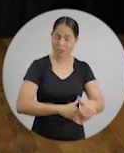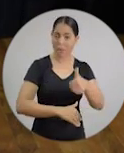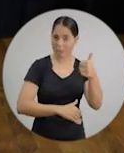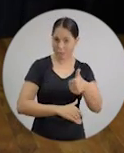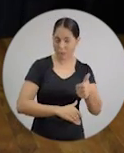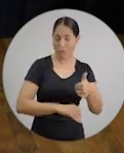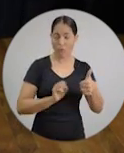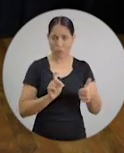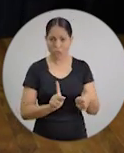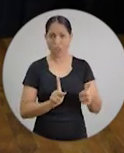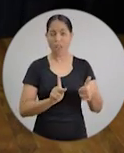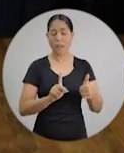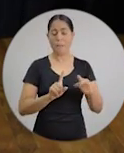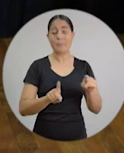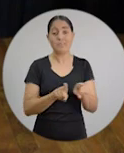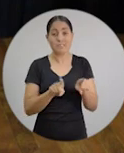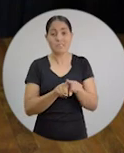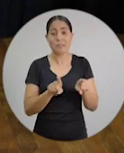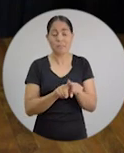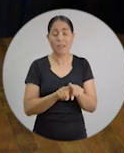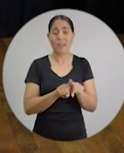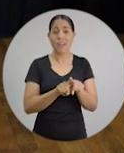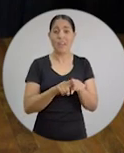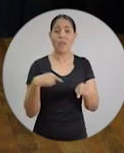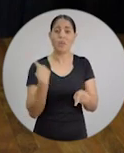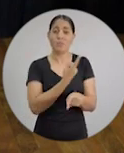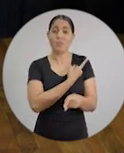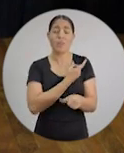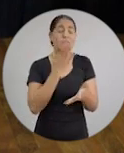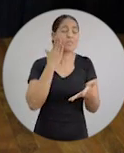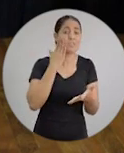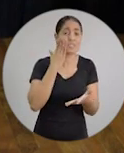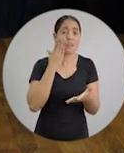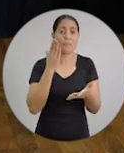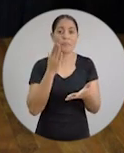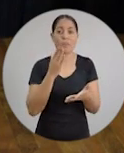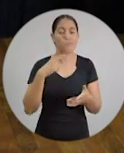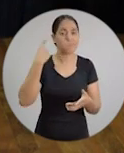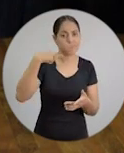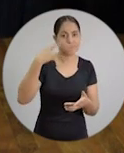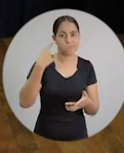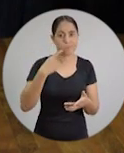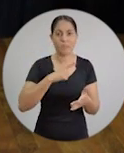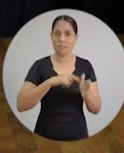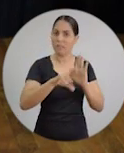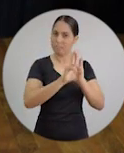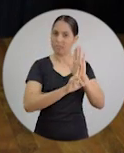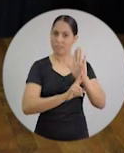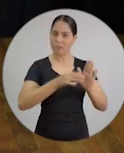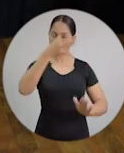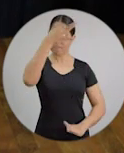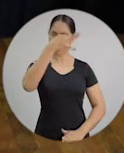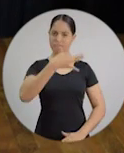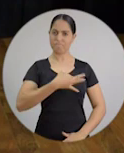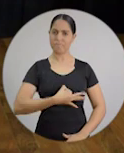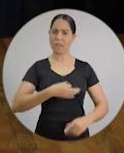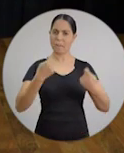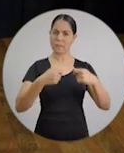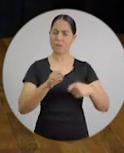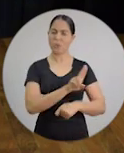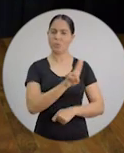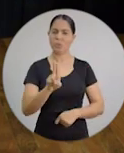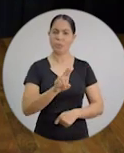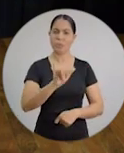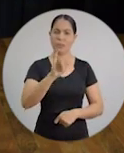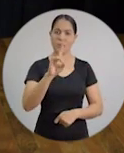requisitos. Passar no exame de ordem é um deles. Um dos requisitos elencados na legislação que rege o exercício da advocacia é